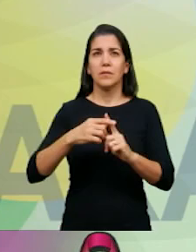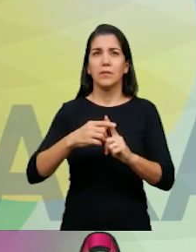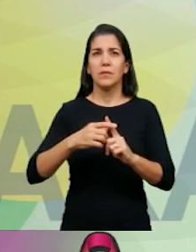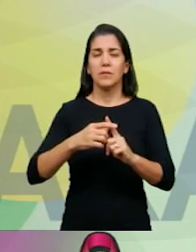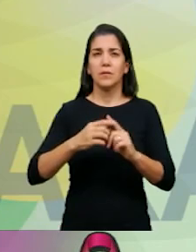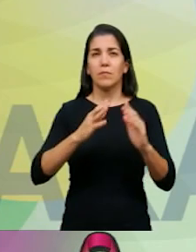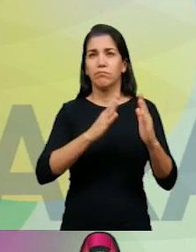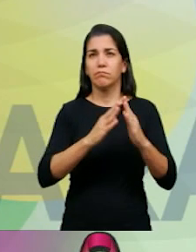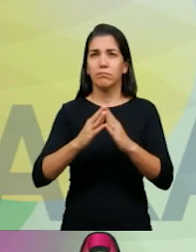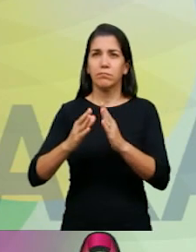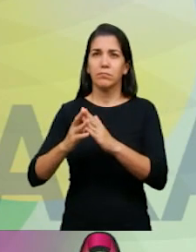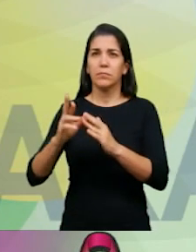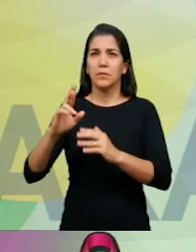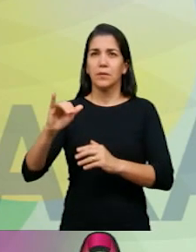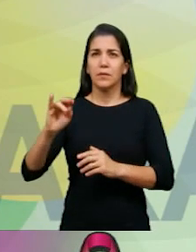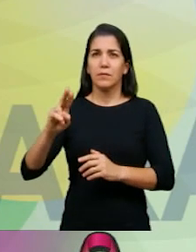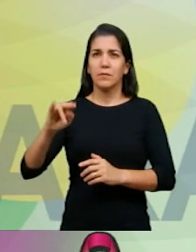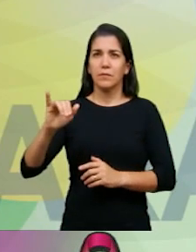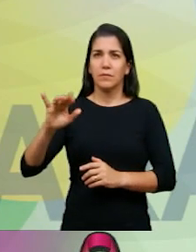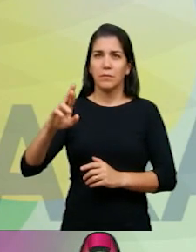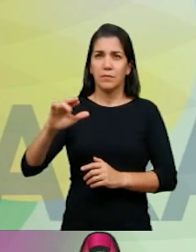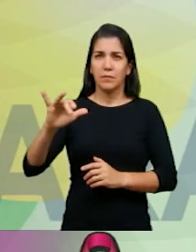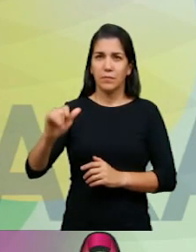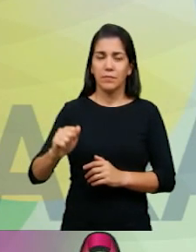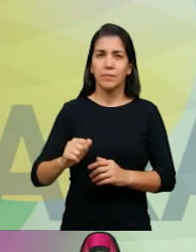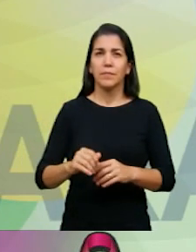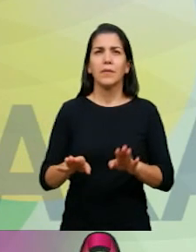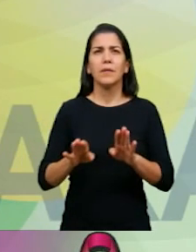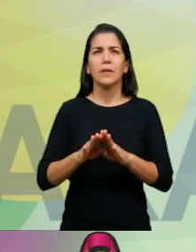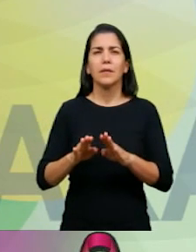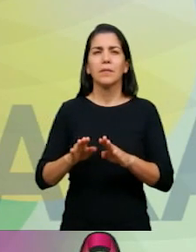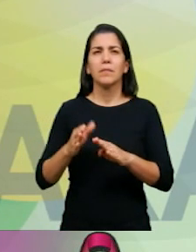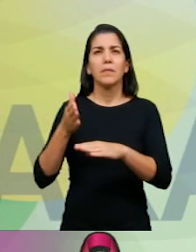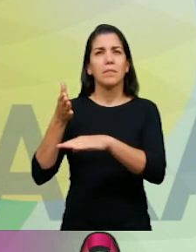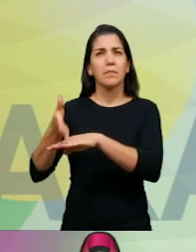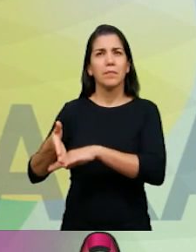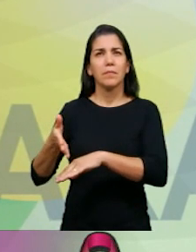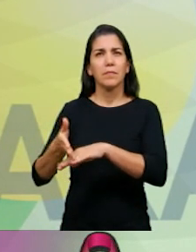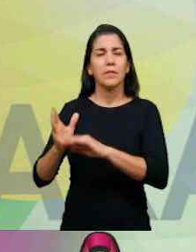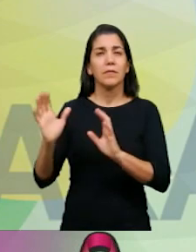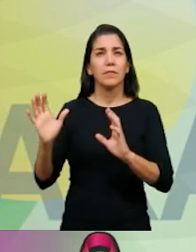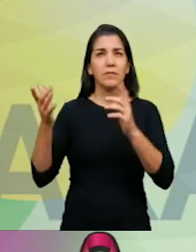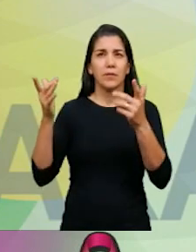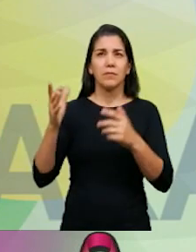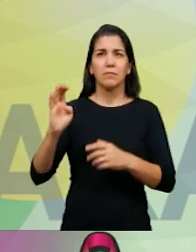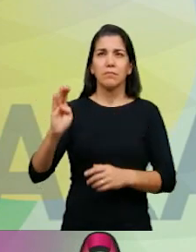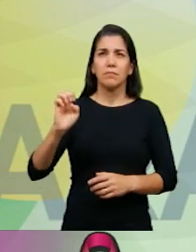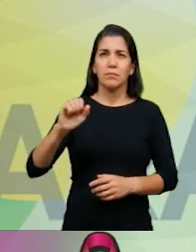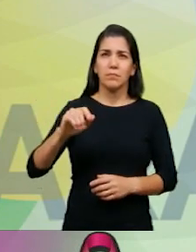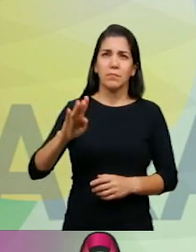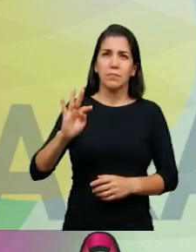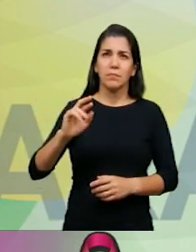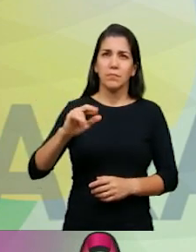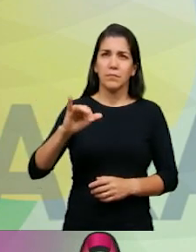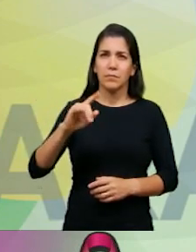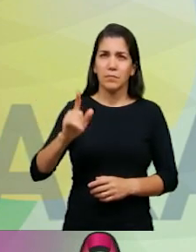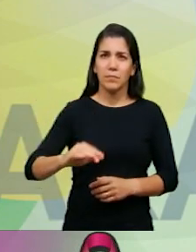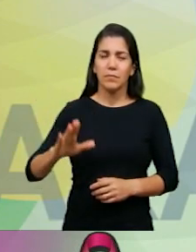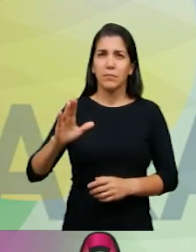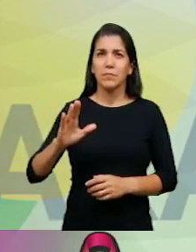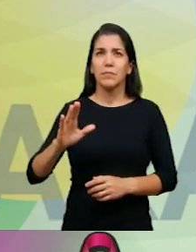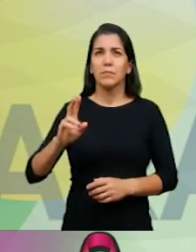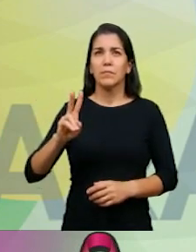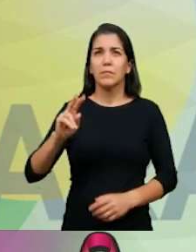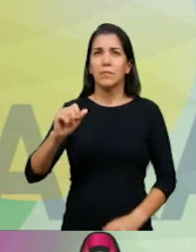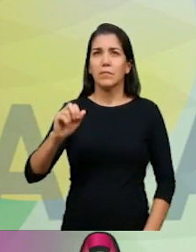e organizado pela família Prado Bueno. Estivemos também nas festinhas dos bairros Beatriz, da Igreja Pentecostal Jesus é Fiel, lá no Verde